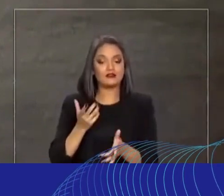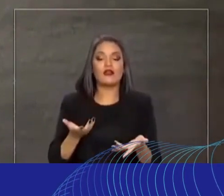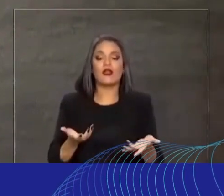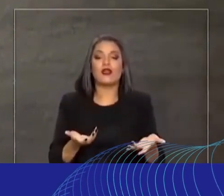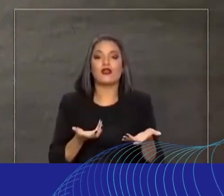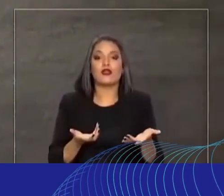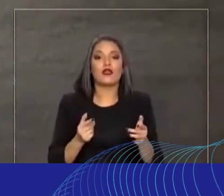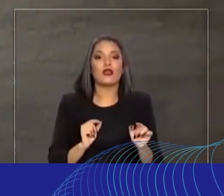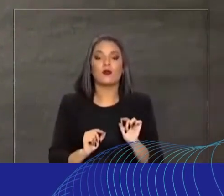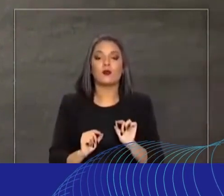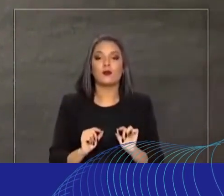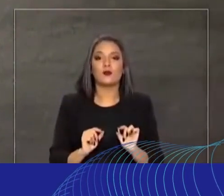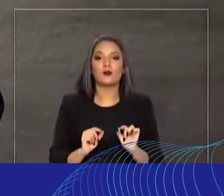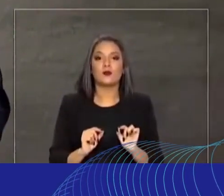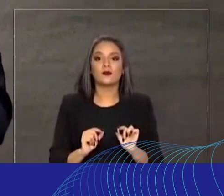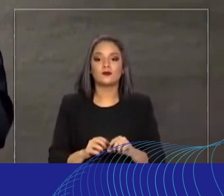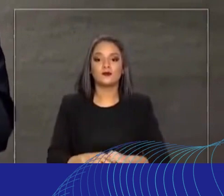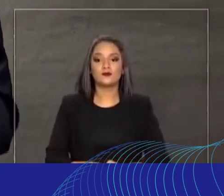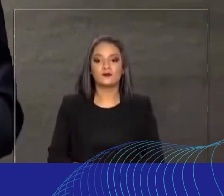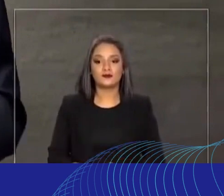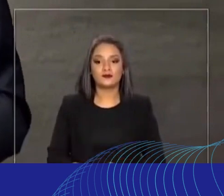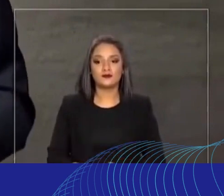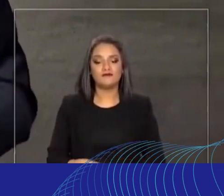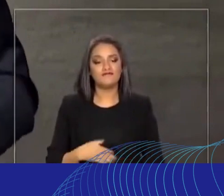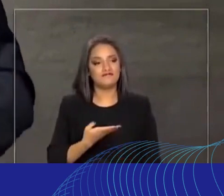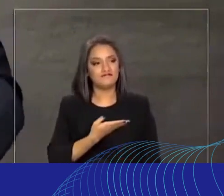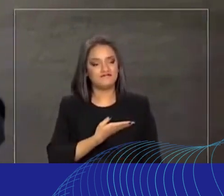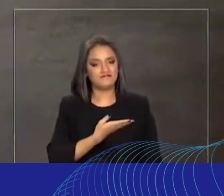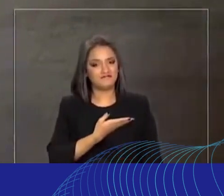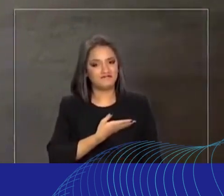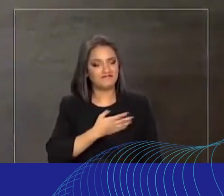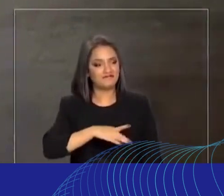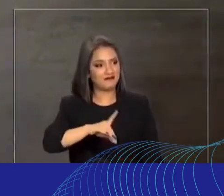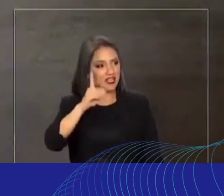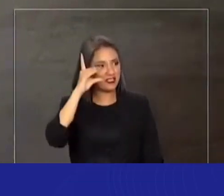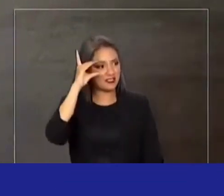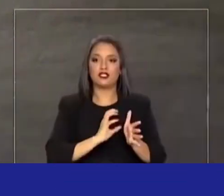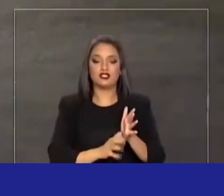parte da sociedade que acreditou em suas ideias de democracia.